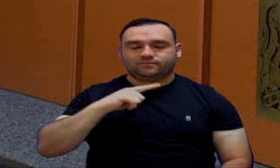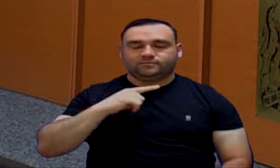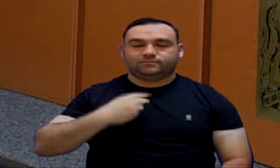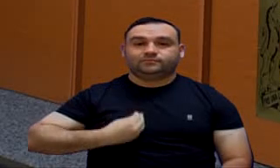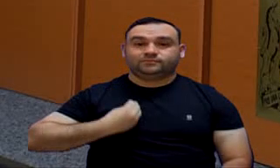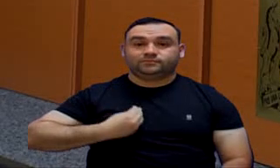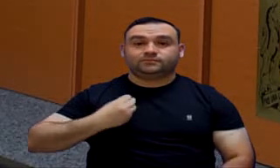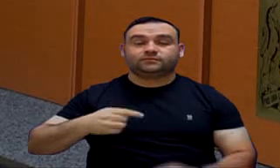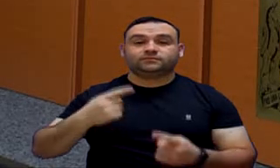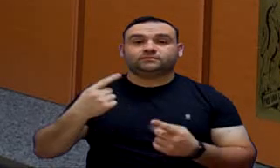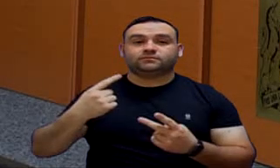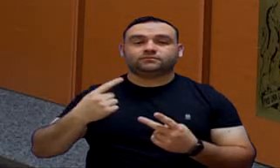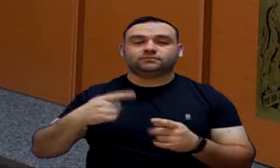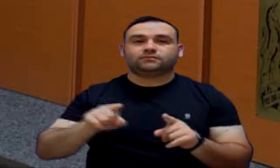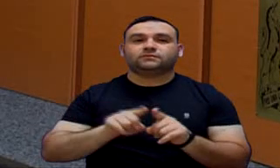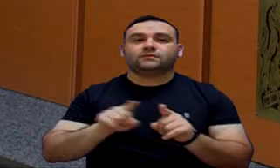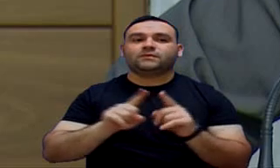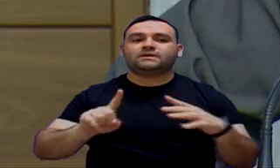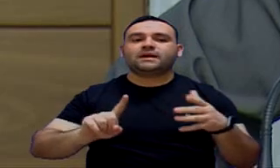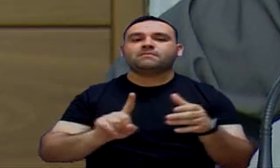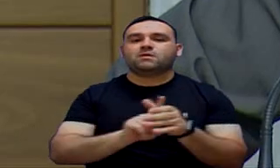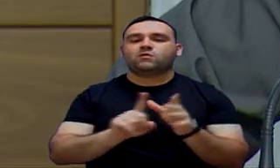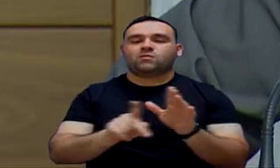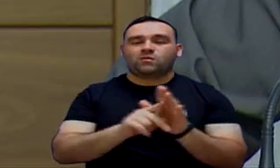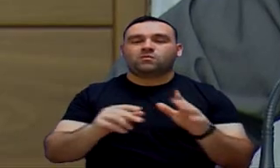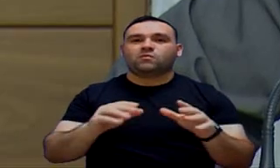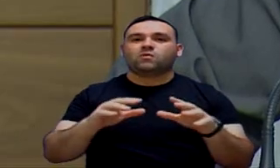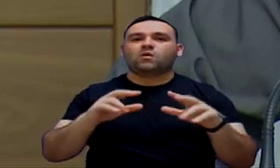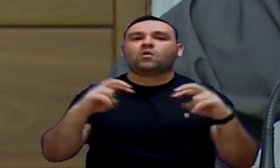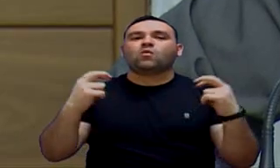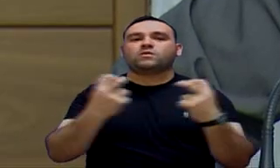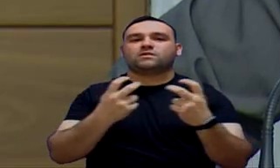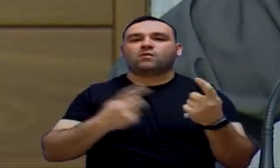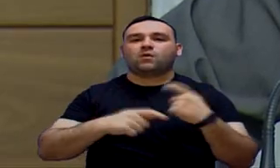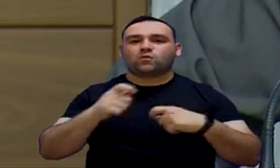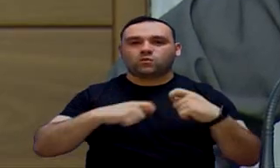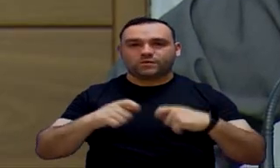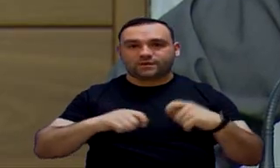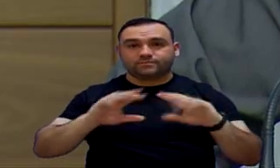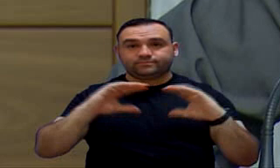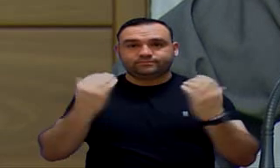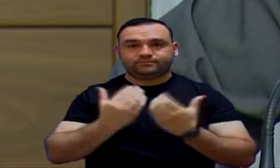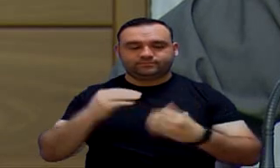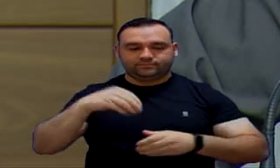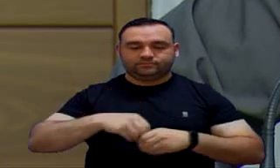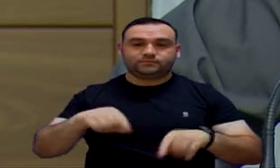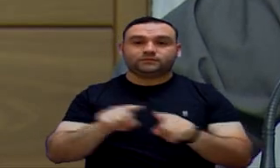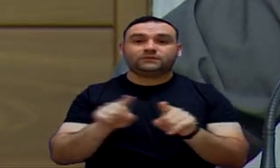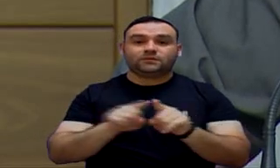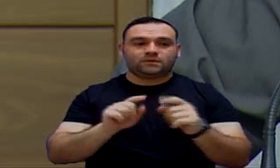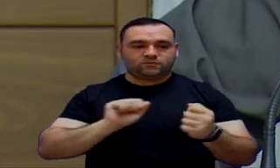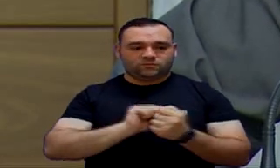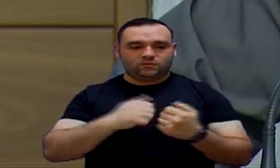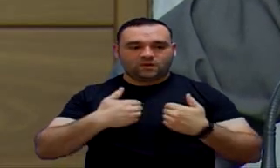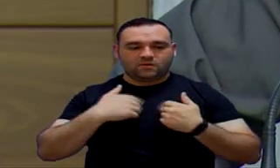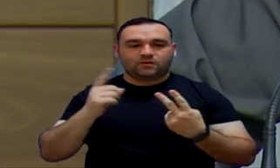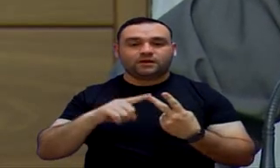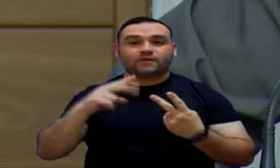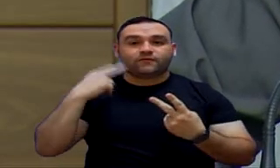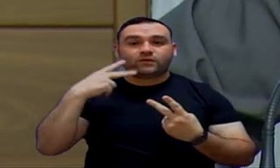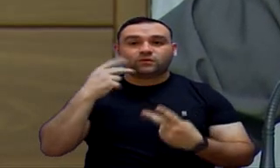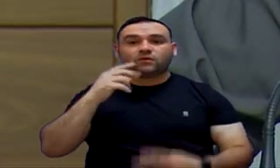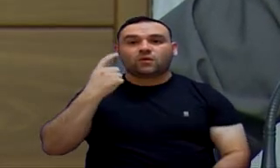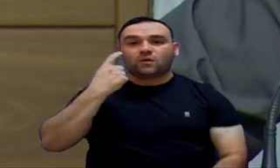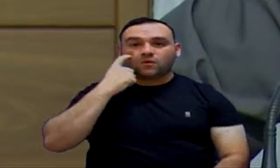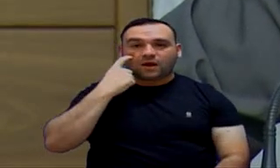que também membro da comissão de Economia dessa casa de leis juntamente comigo e juntamente com o vereador